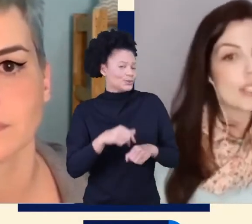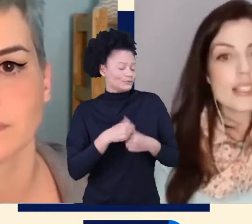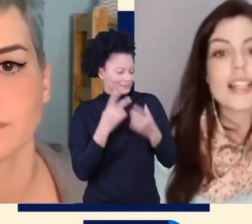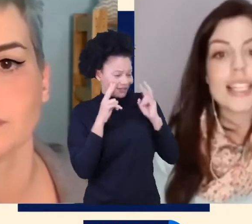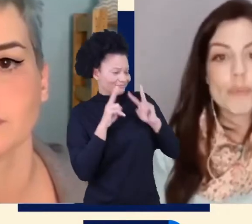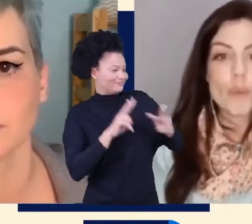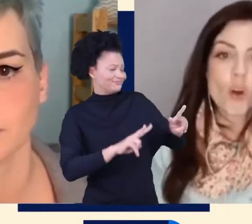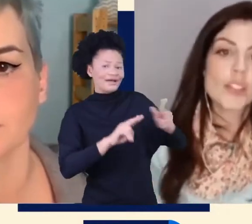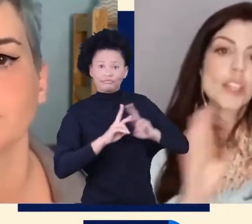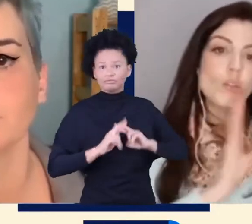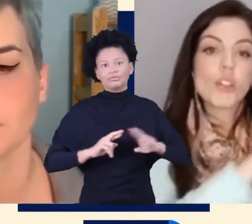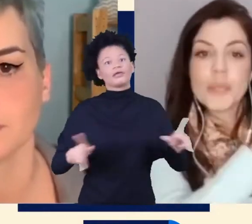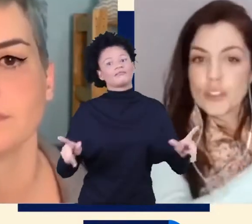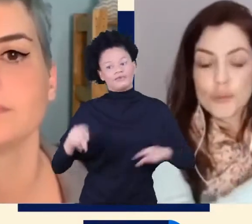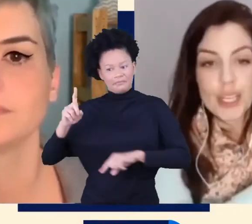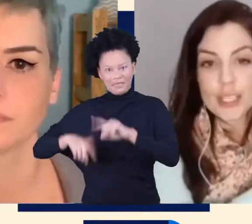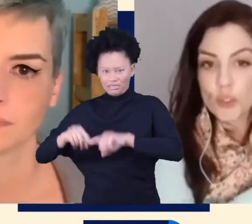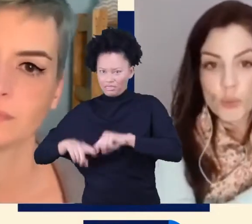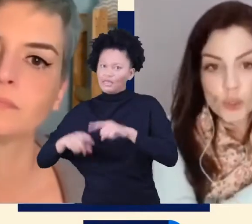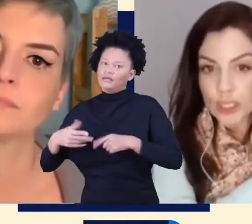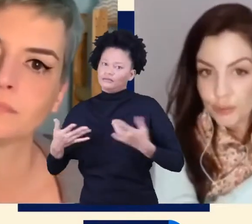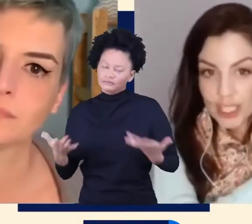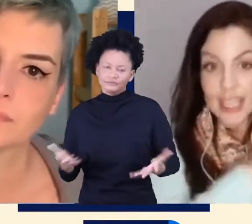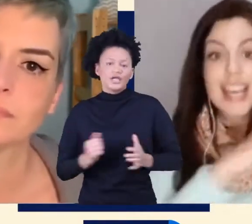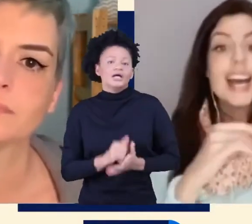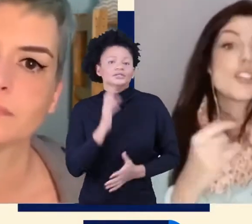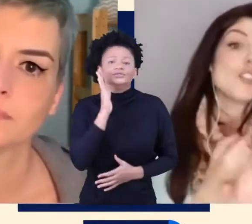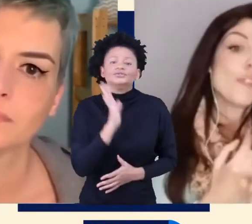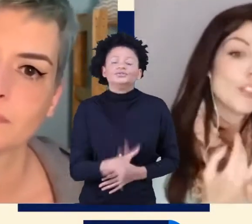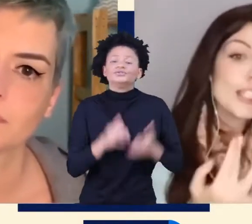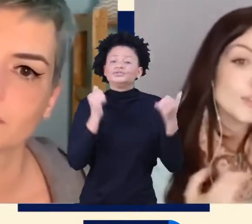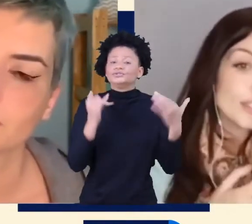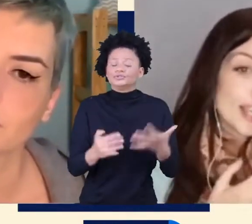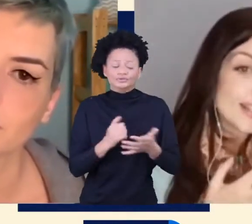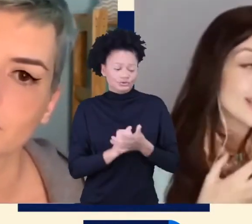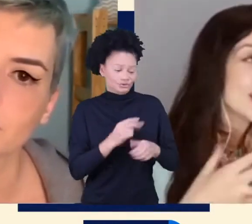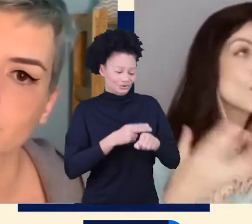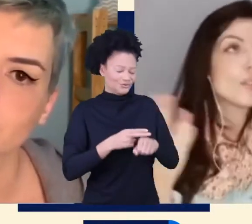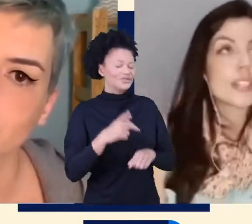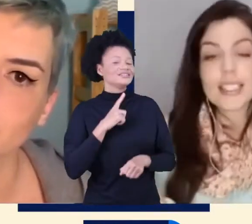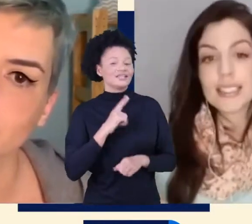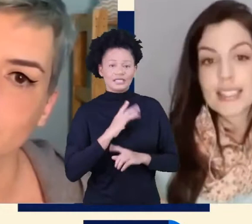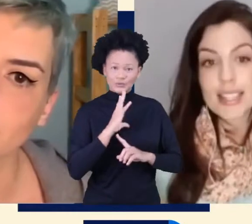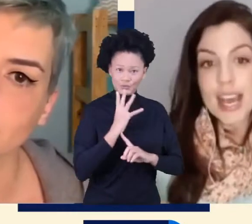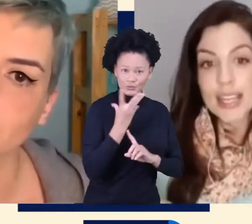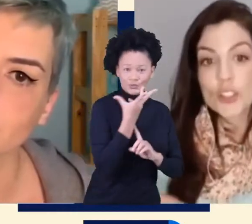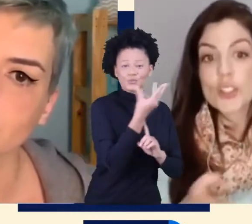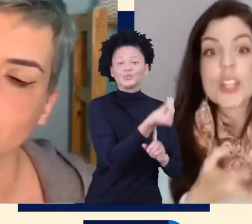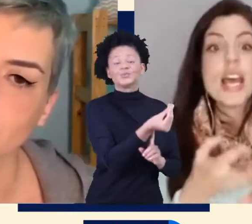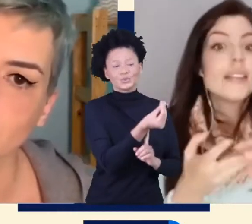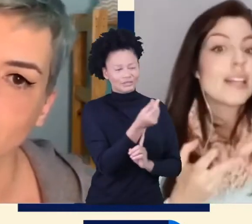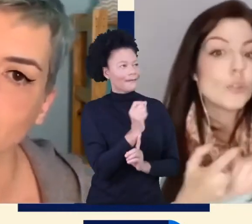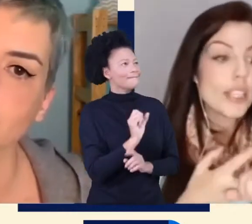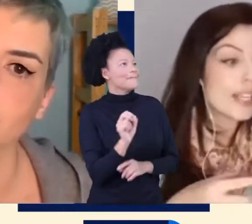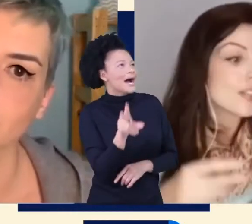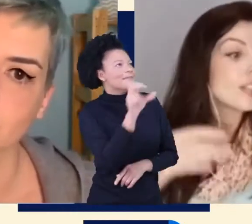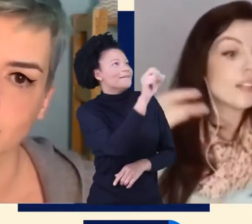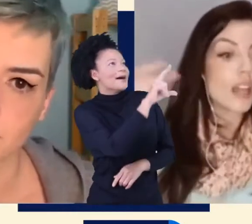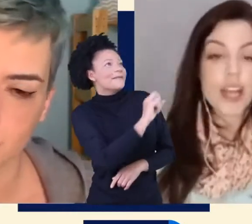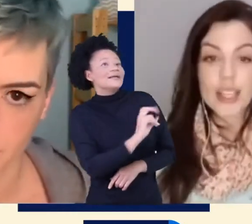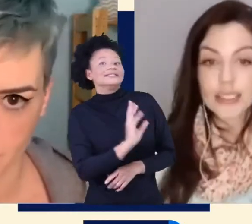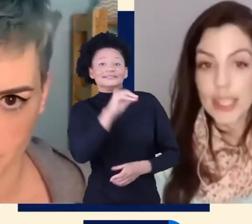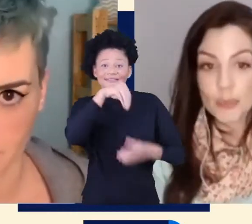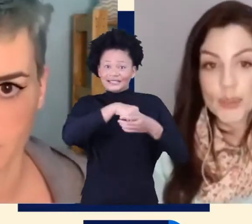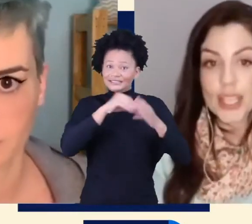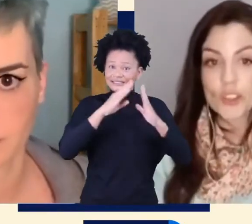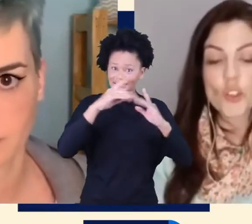que a nudez está ali posta e é totalmente diferente de pornografia. A gente falou da nudez que é encontrada nas artes, na nudez que